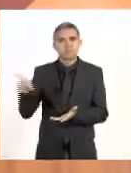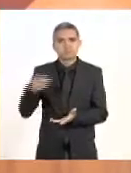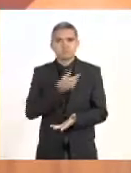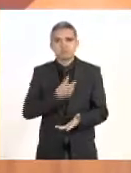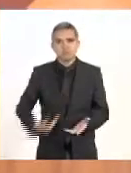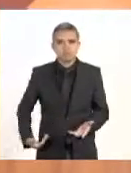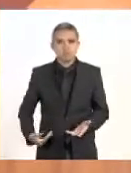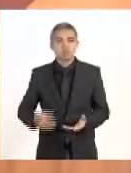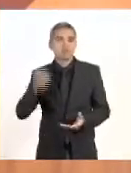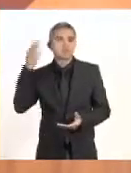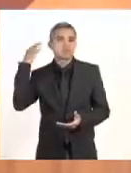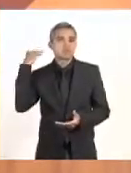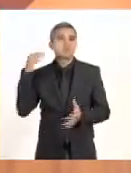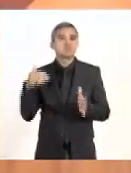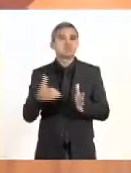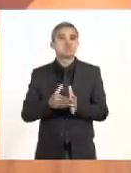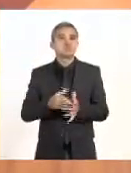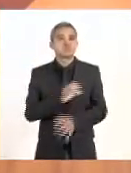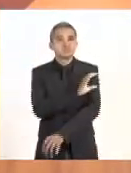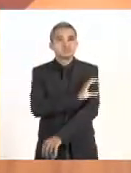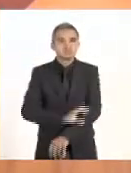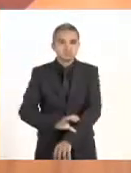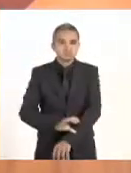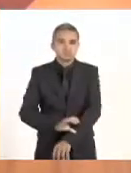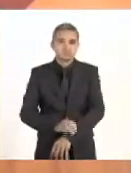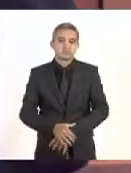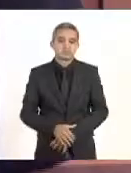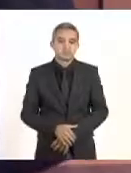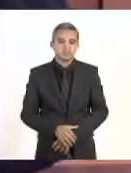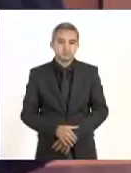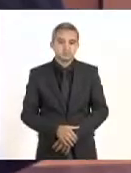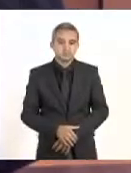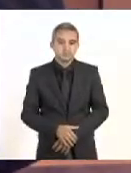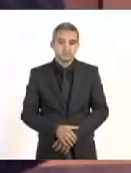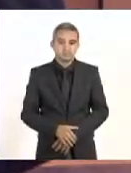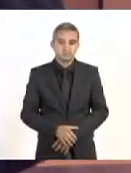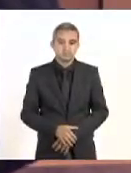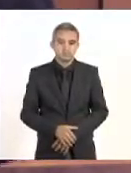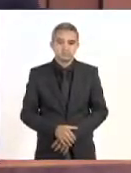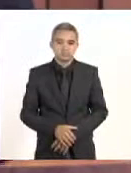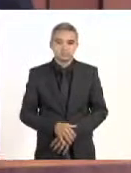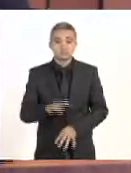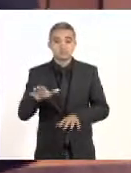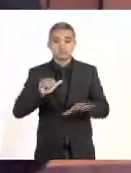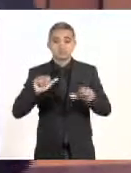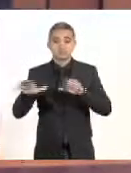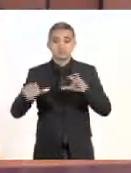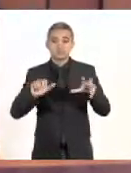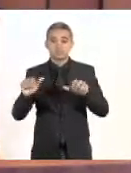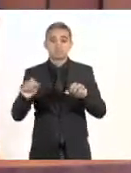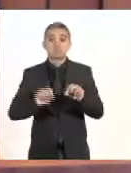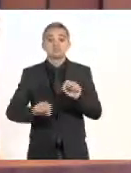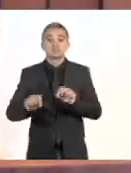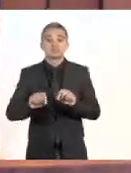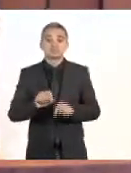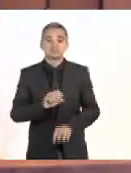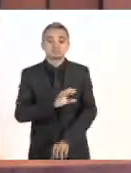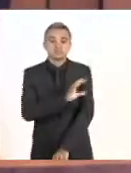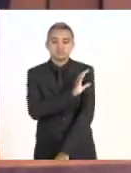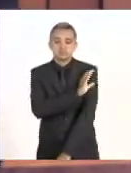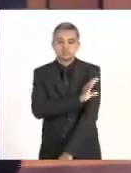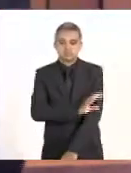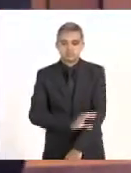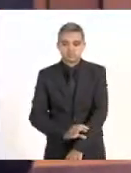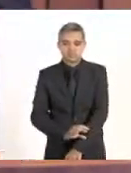último concurso, ou melhor, a última chamada oriunda do concurso, nós tivemos